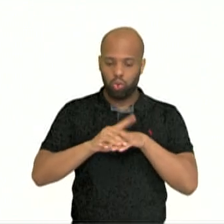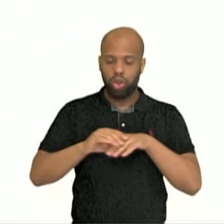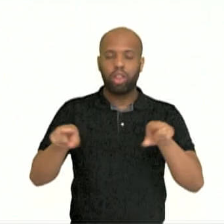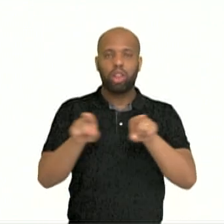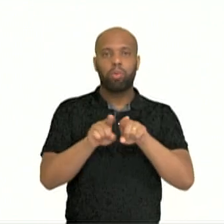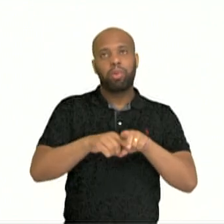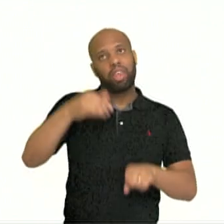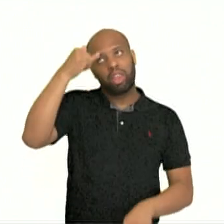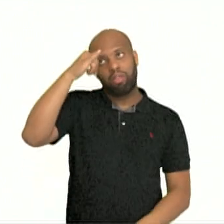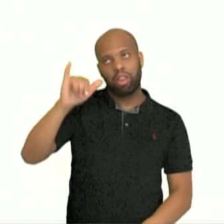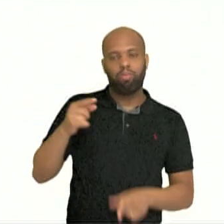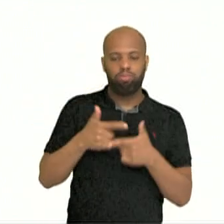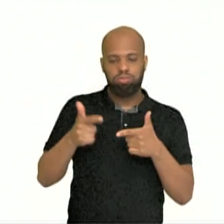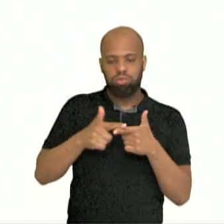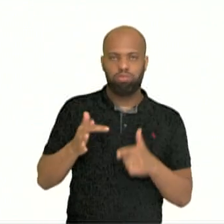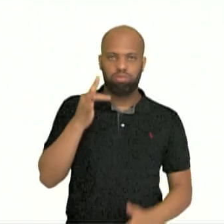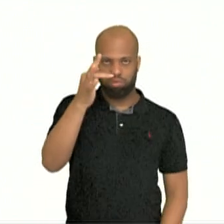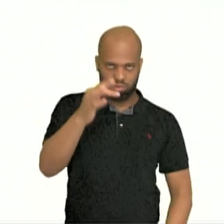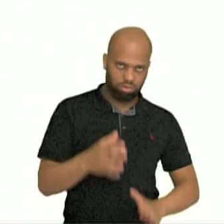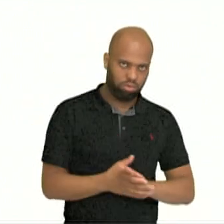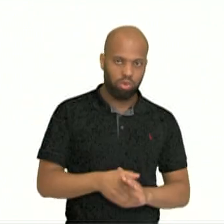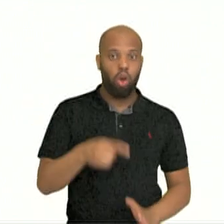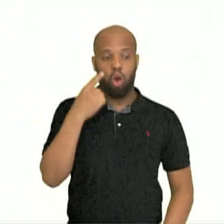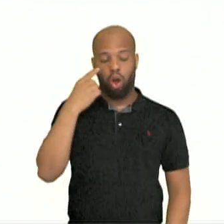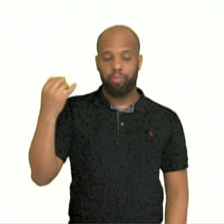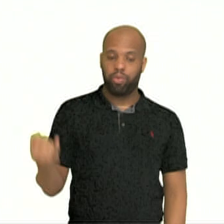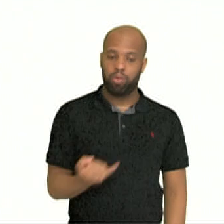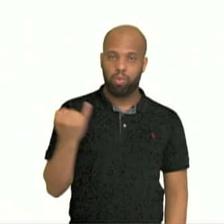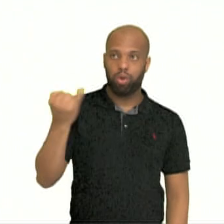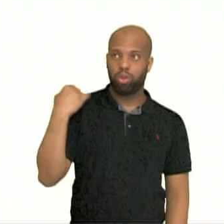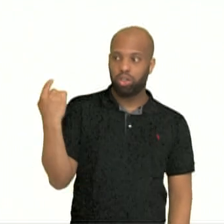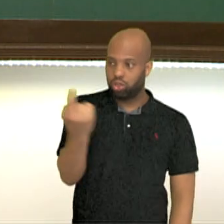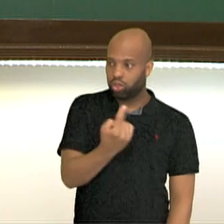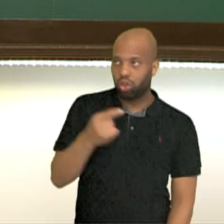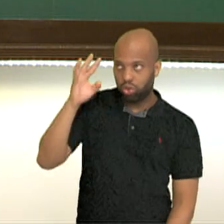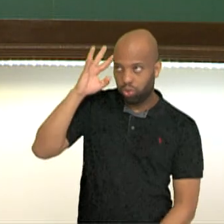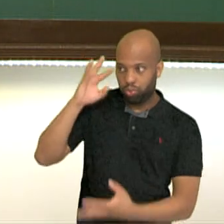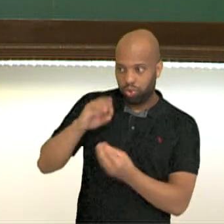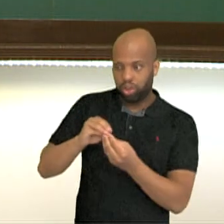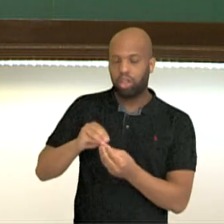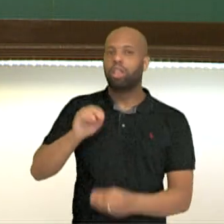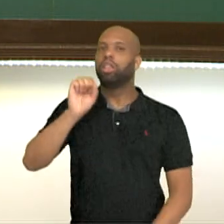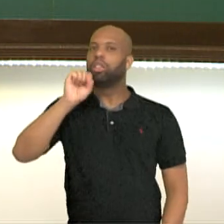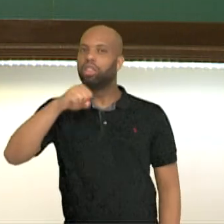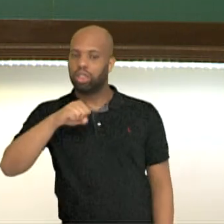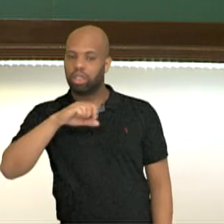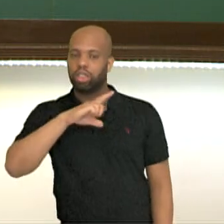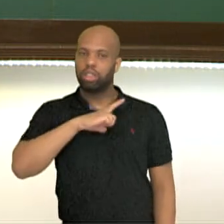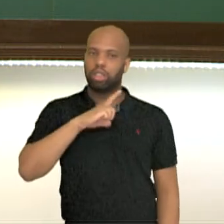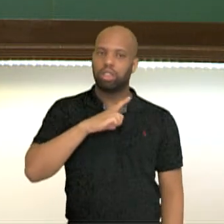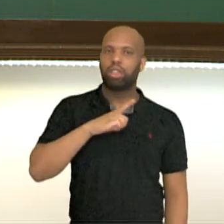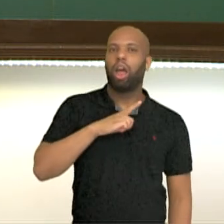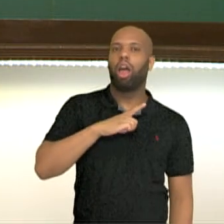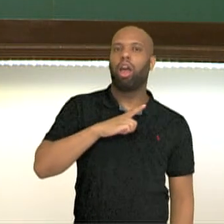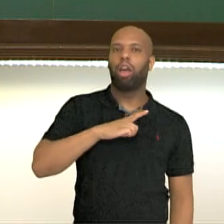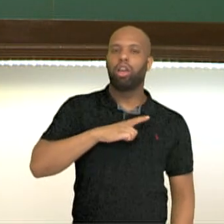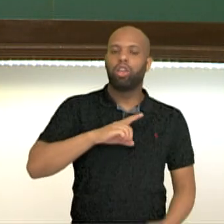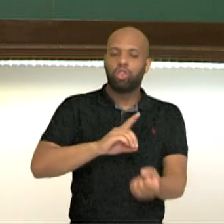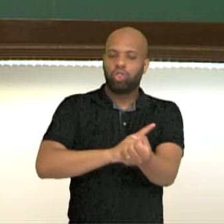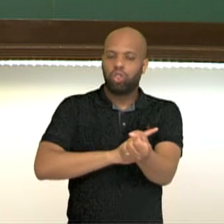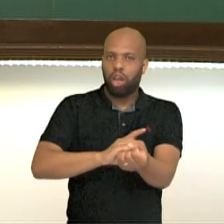futuras. Primeiro, que é importante que nós entendamos que há sim diabetes em crianças